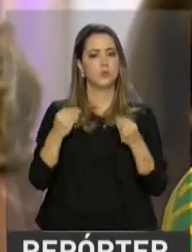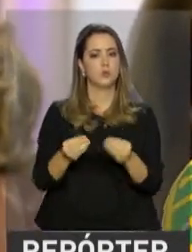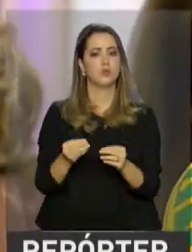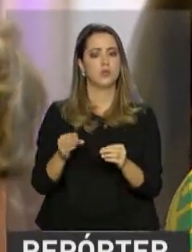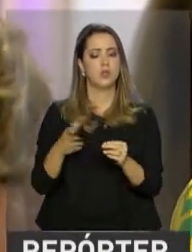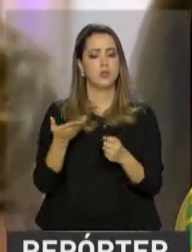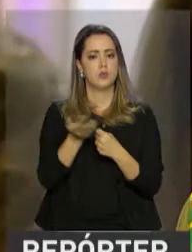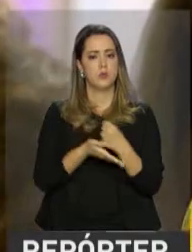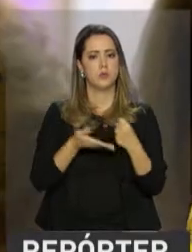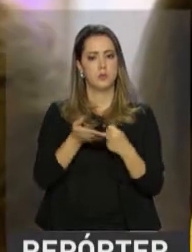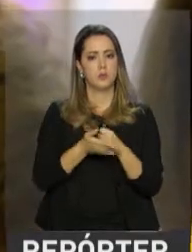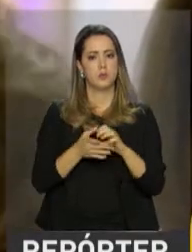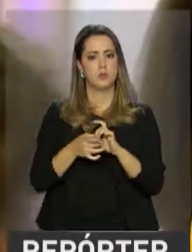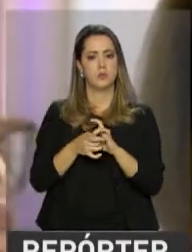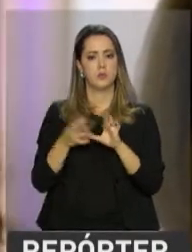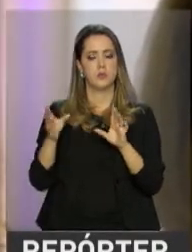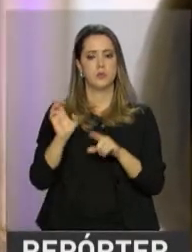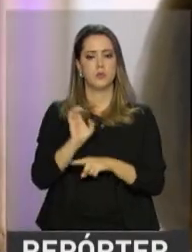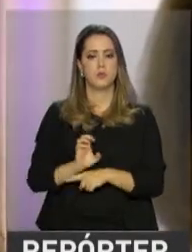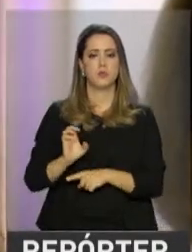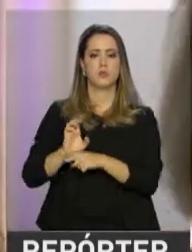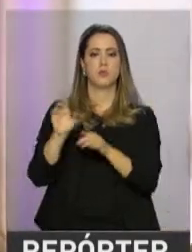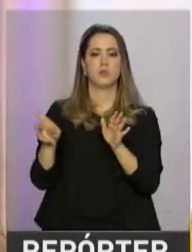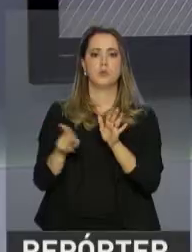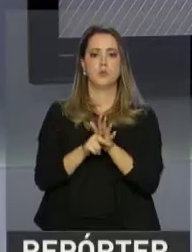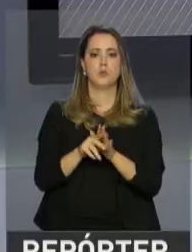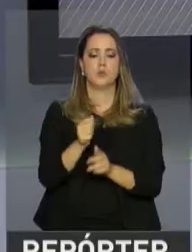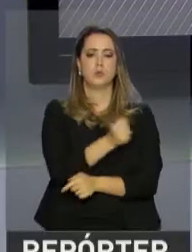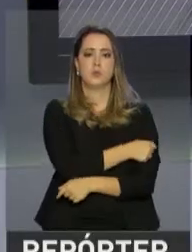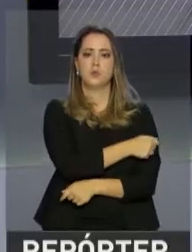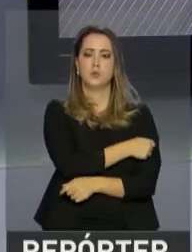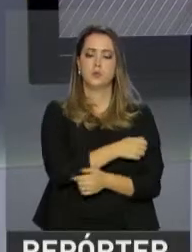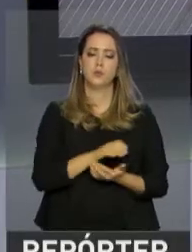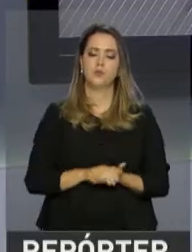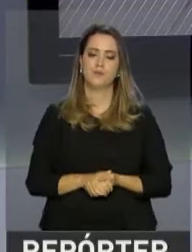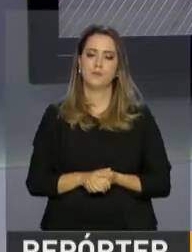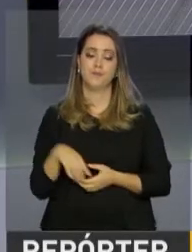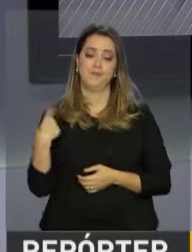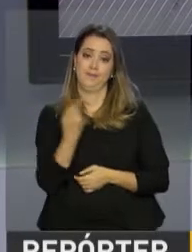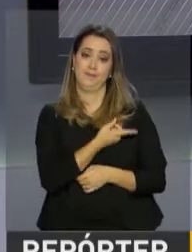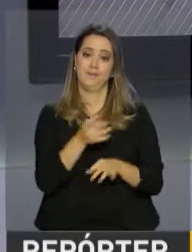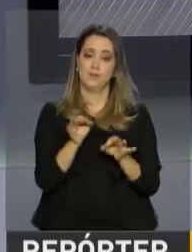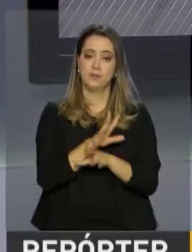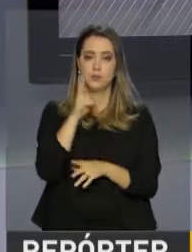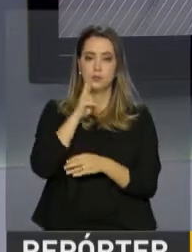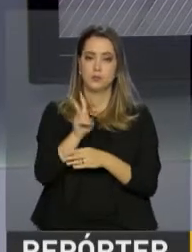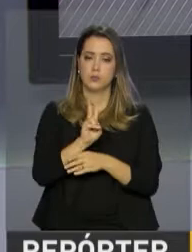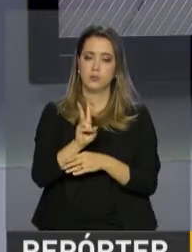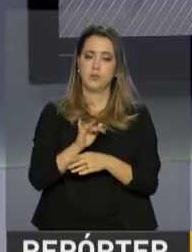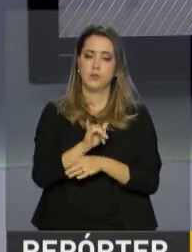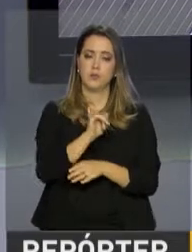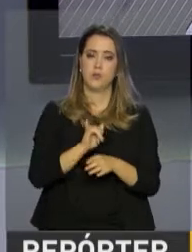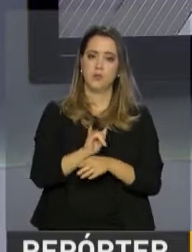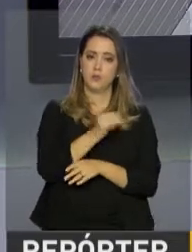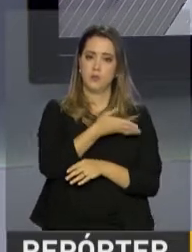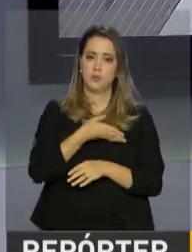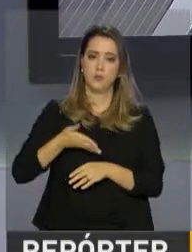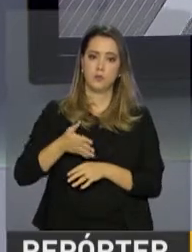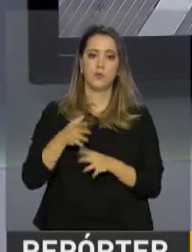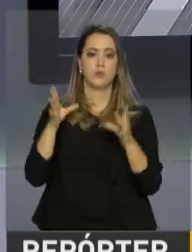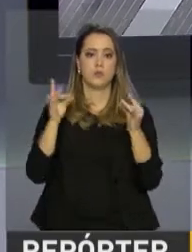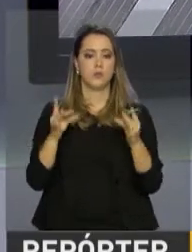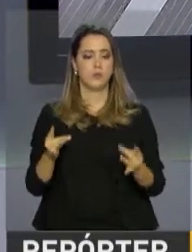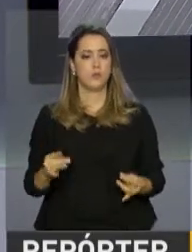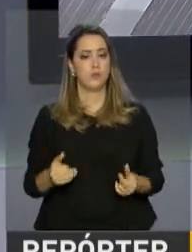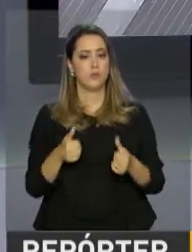autonomia por parte dos estados e dos próprios estudantes nós ficamos por aqui você pode rever as reportagens no youtube e